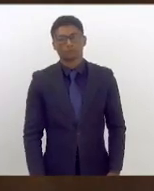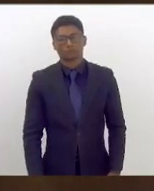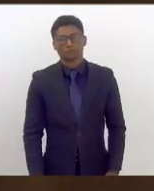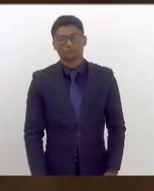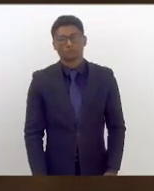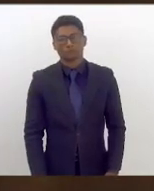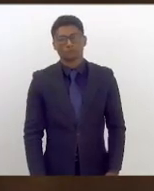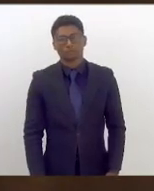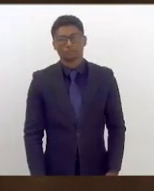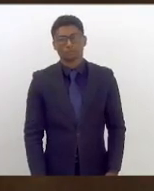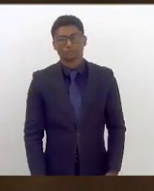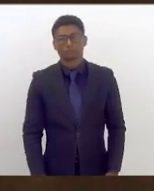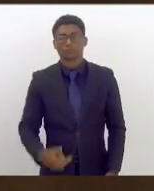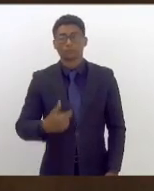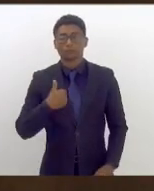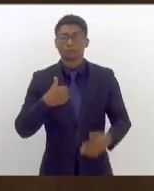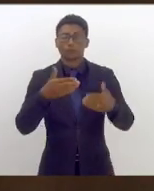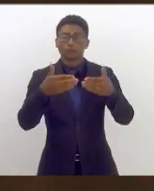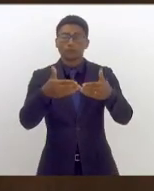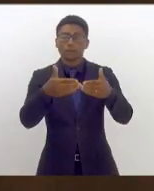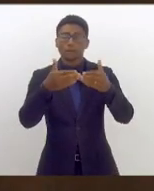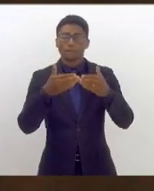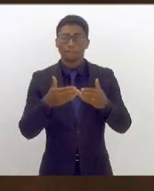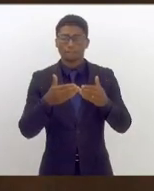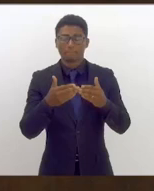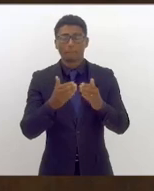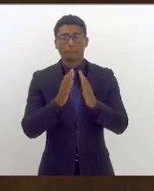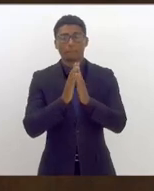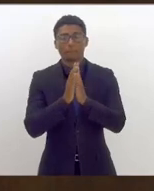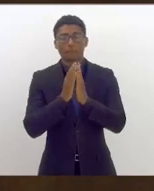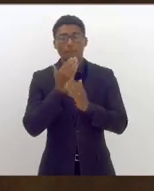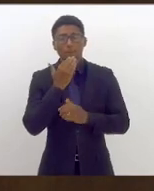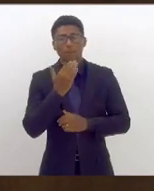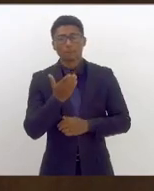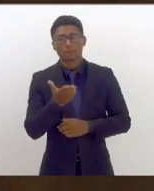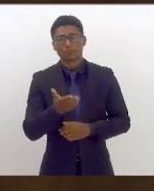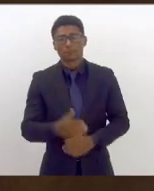queria fazer um apelo à vossa excelência